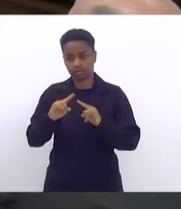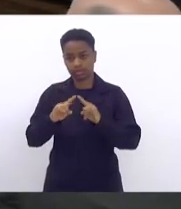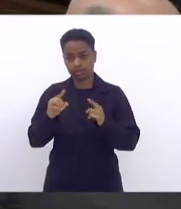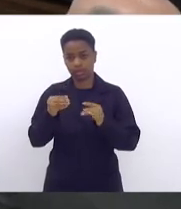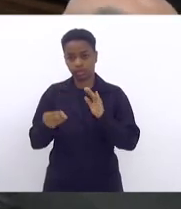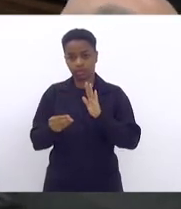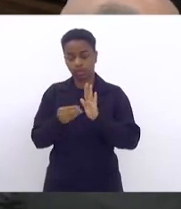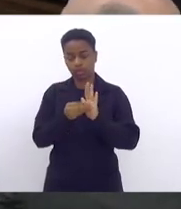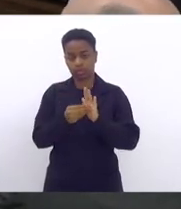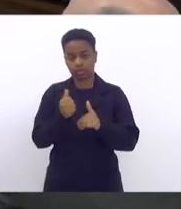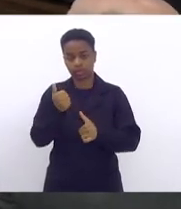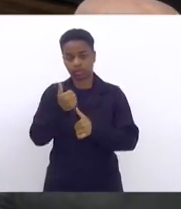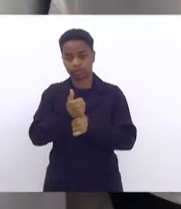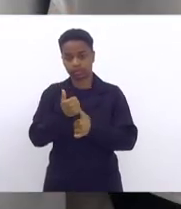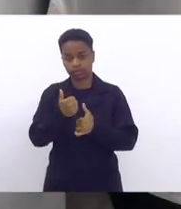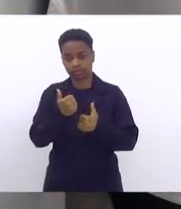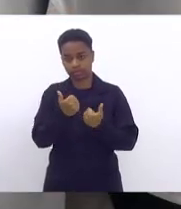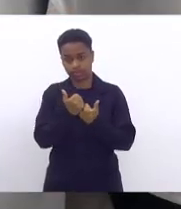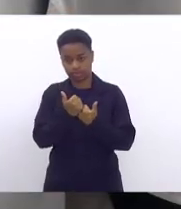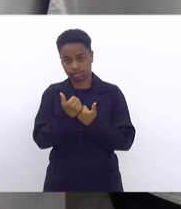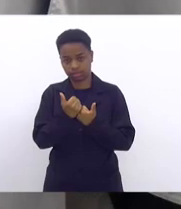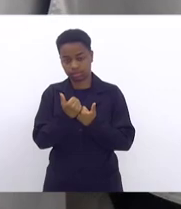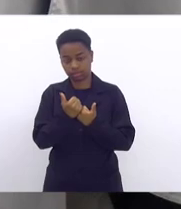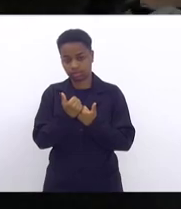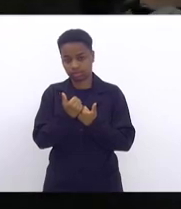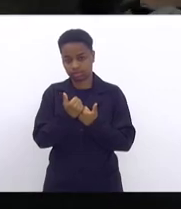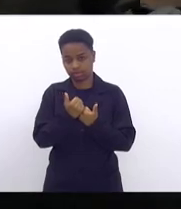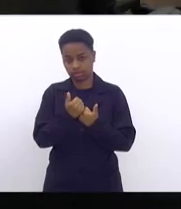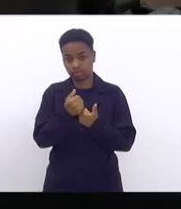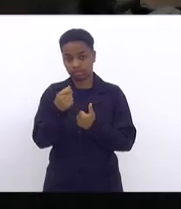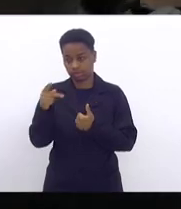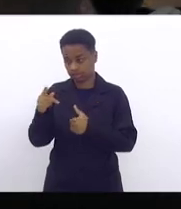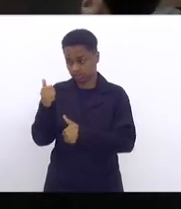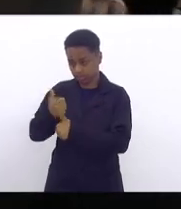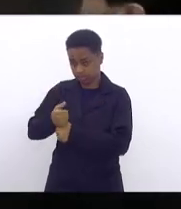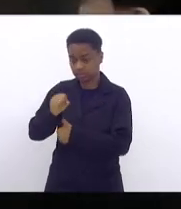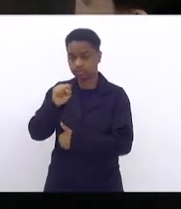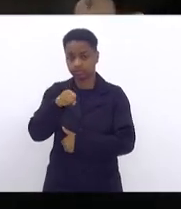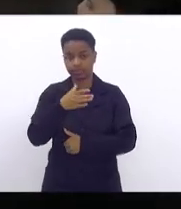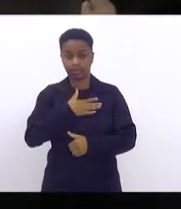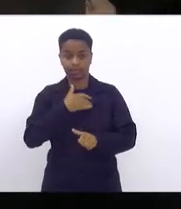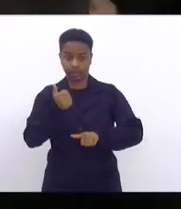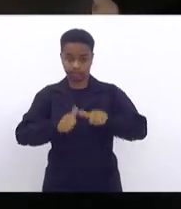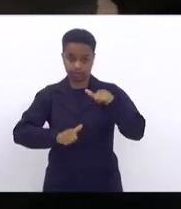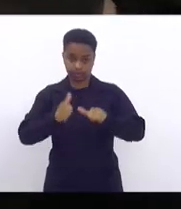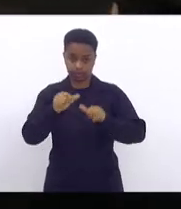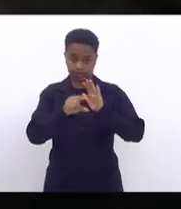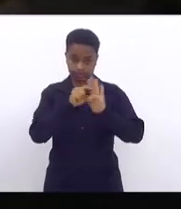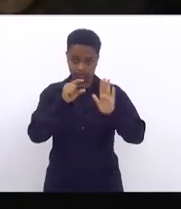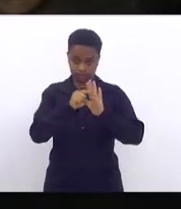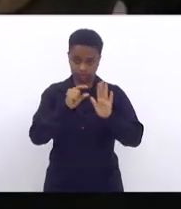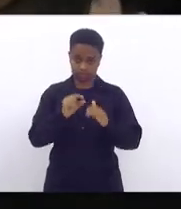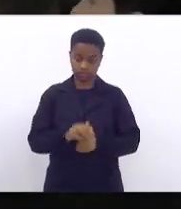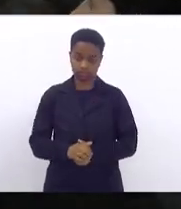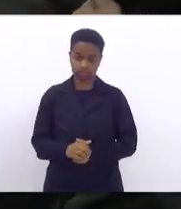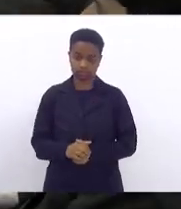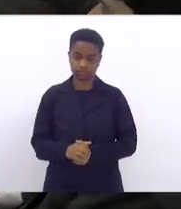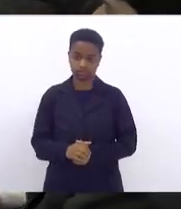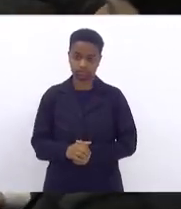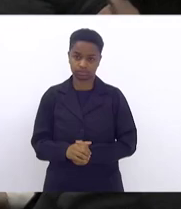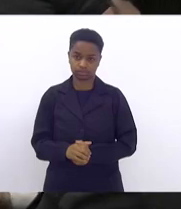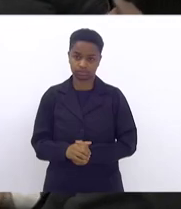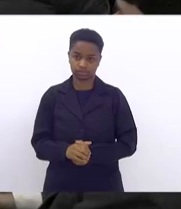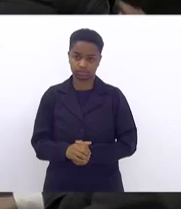subemenda. Isso é no seu substitutivo? No meu substitutivo. Na verdade, é a avaliação da emenda. É chamando atenção, 5 até 10 dias.